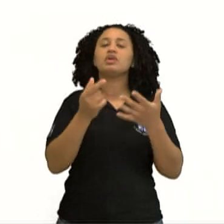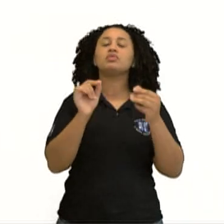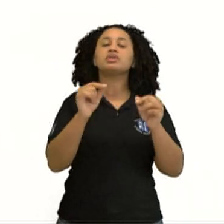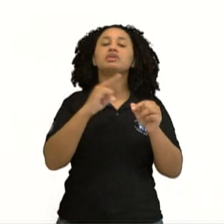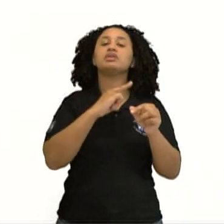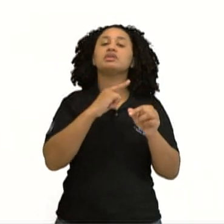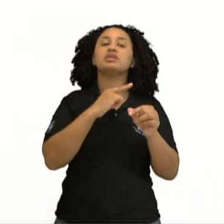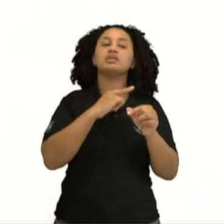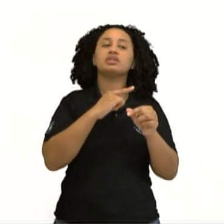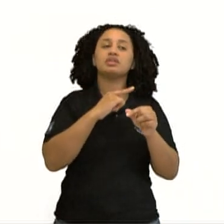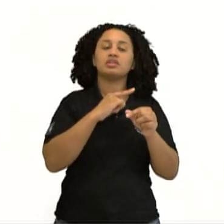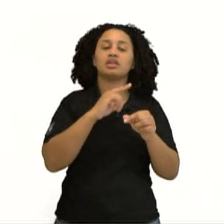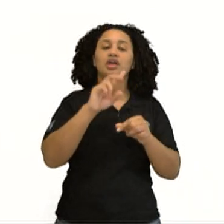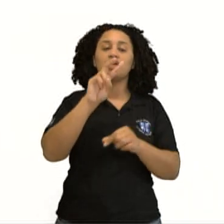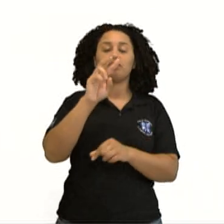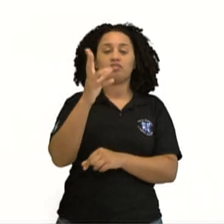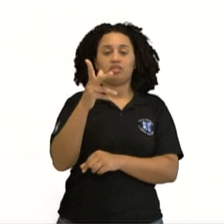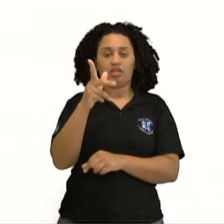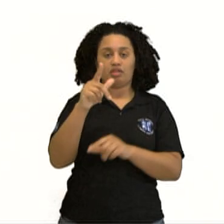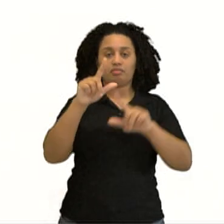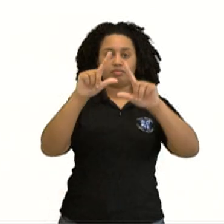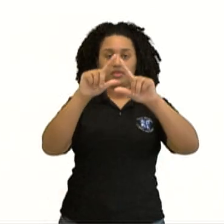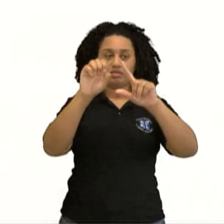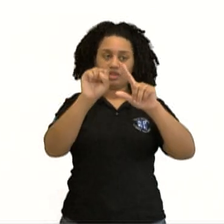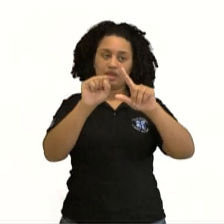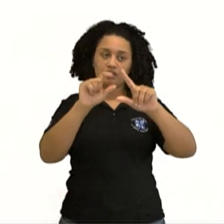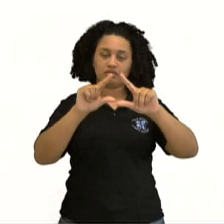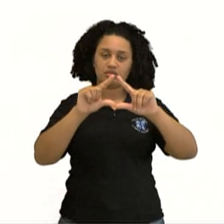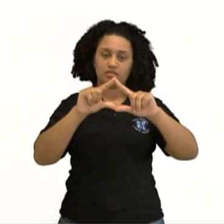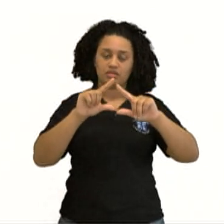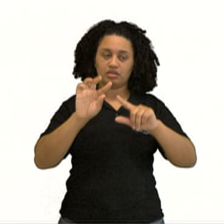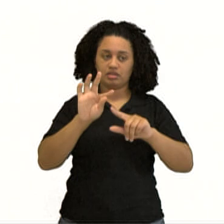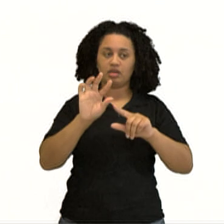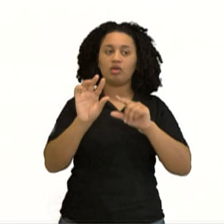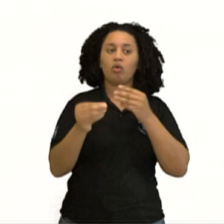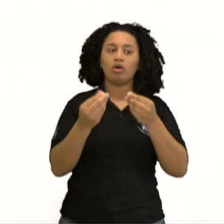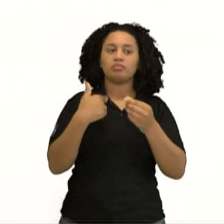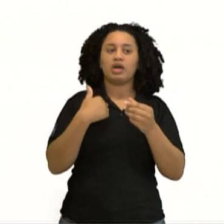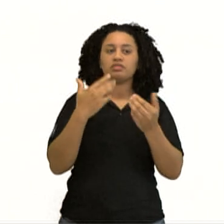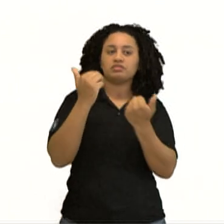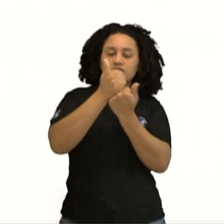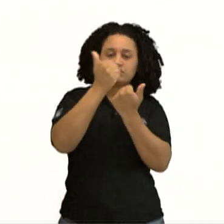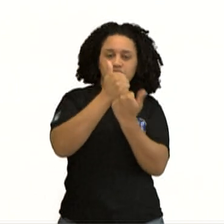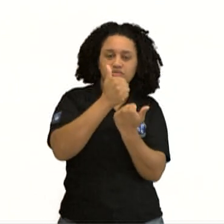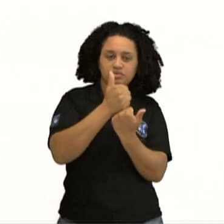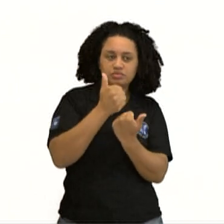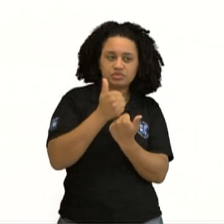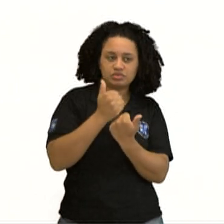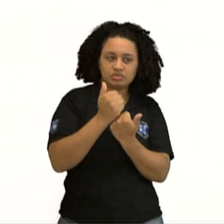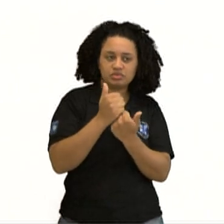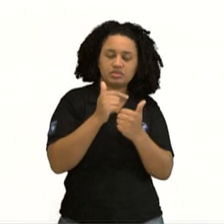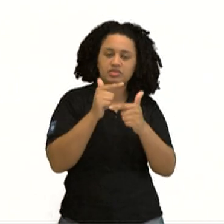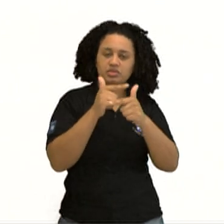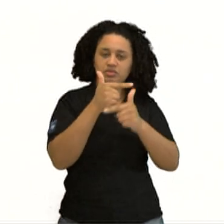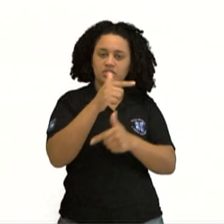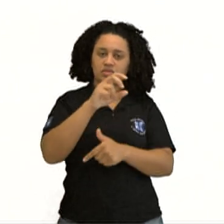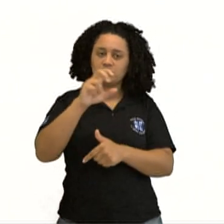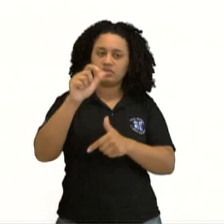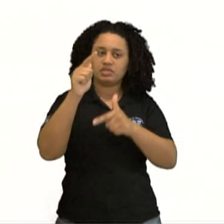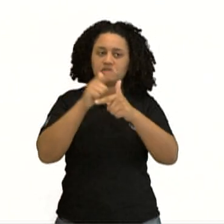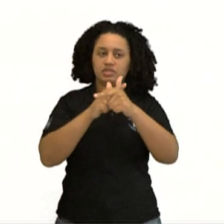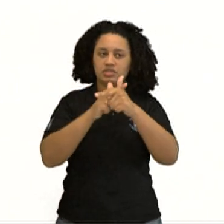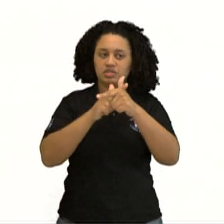ter velocidade média igual deslocamento sobre o tempo. Irei fazer o cálculo bem certinho aqui, ou seja,